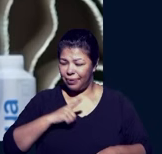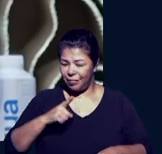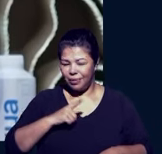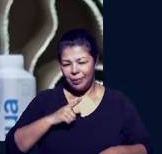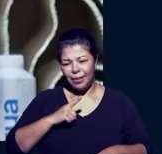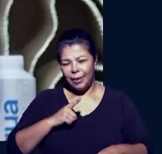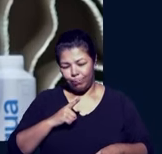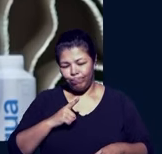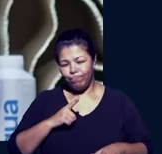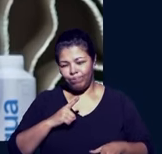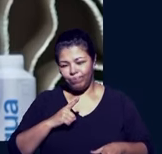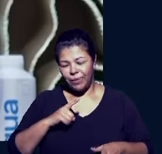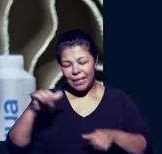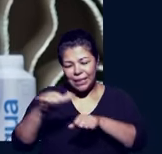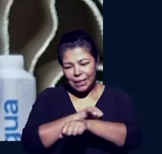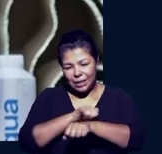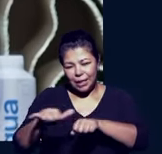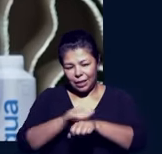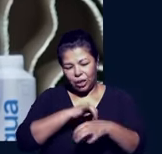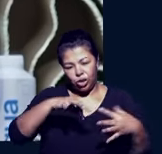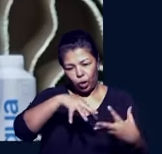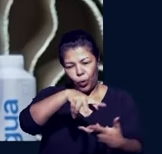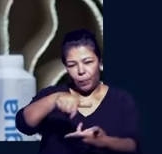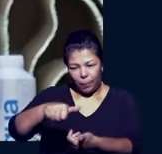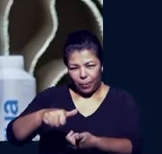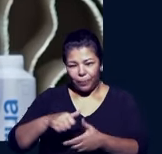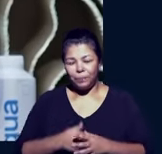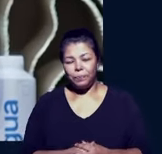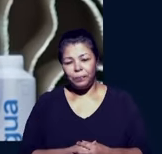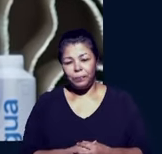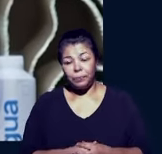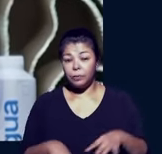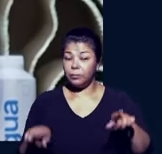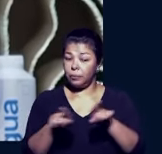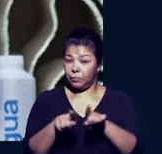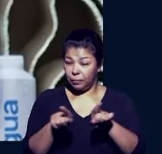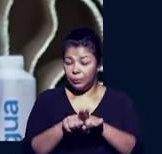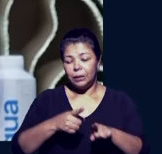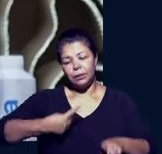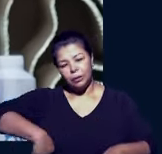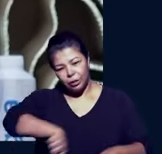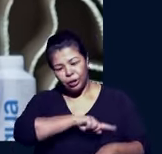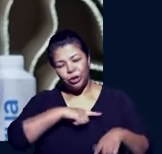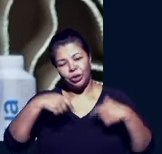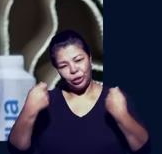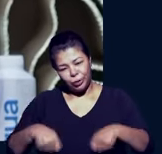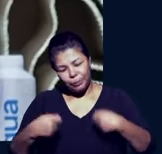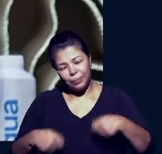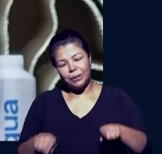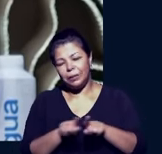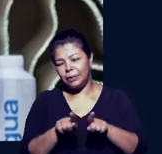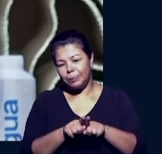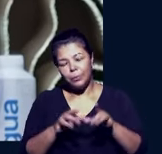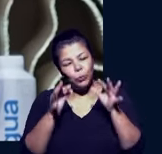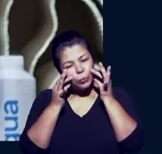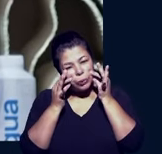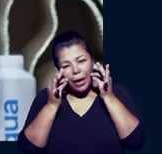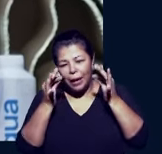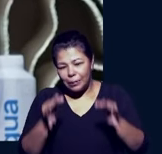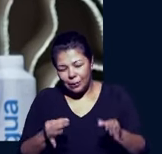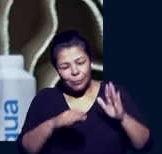globais e é um processo de não retorno a tendência é cada vez mais a agenda ambiental ganhar